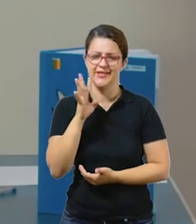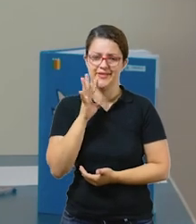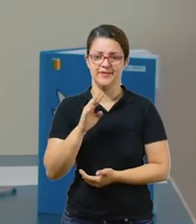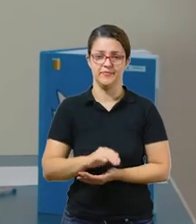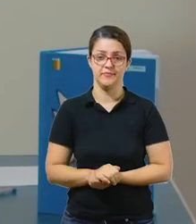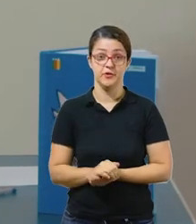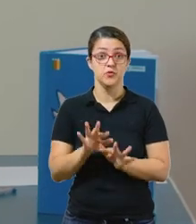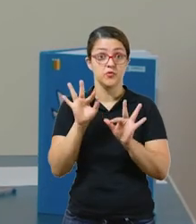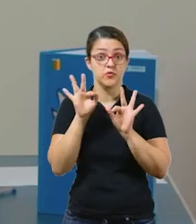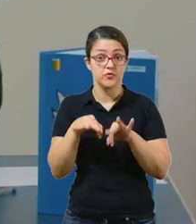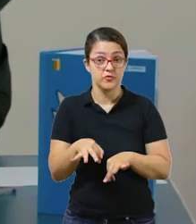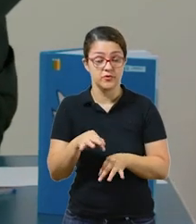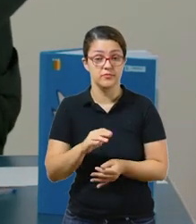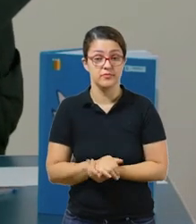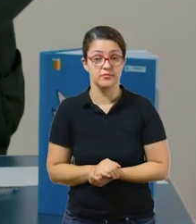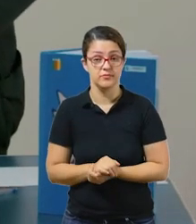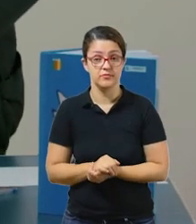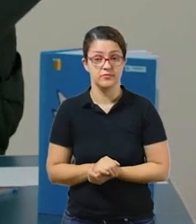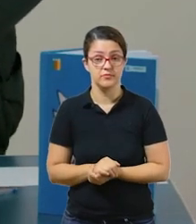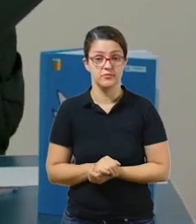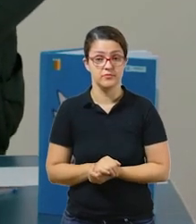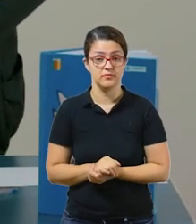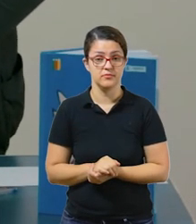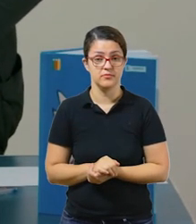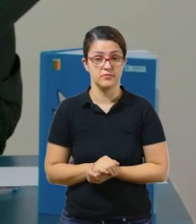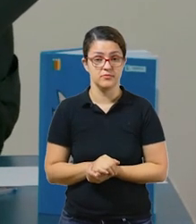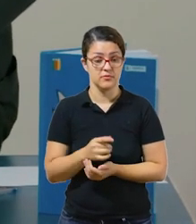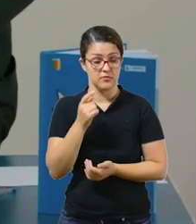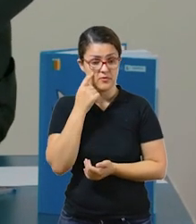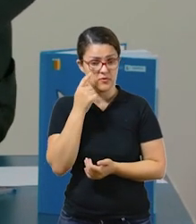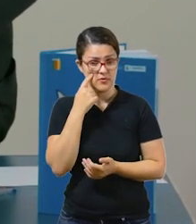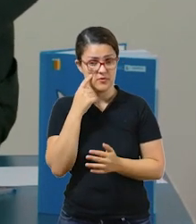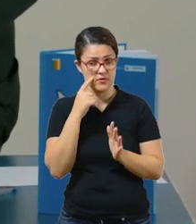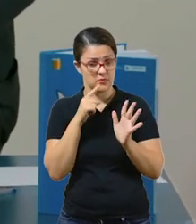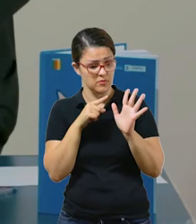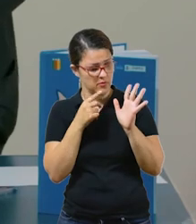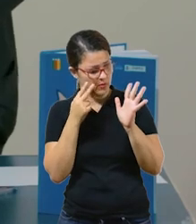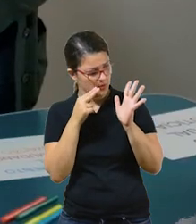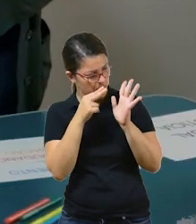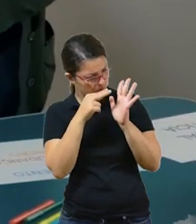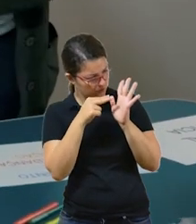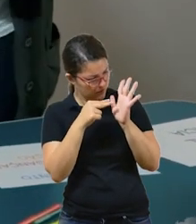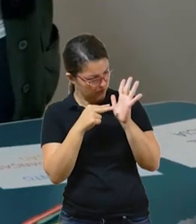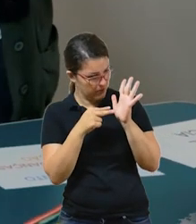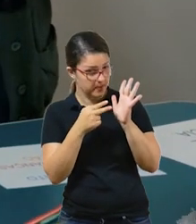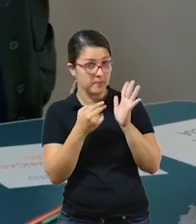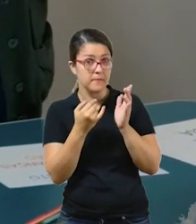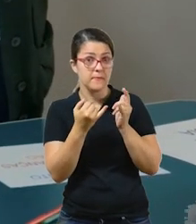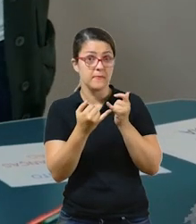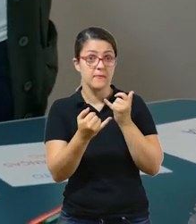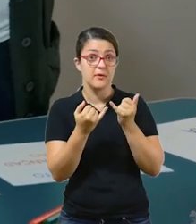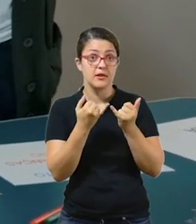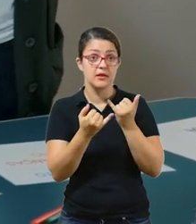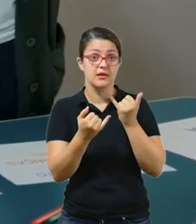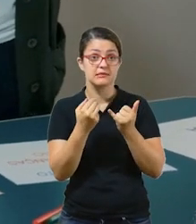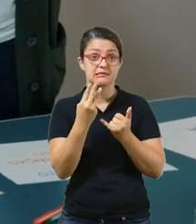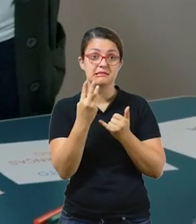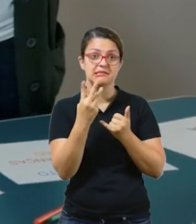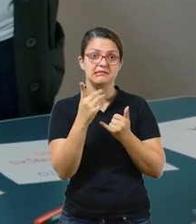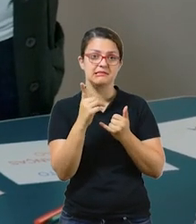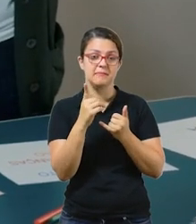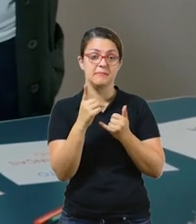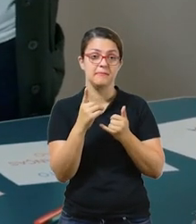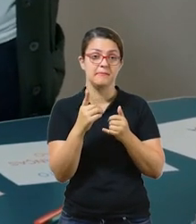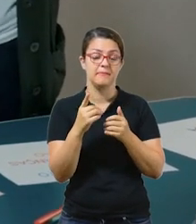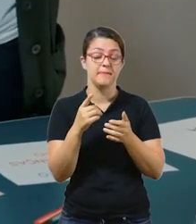Ao final, você vai ter uma imagem assim. Vai dar a impressão que a sua mão está saindo do